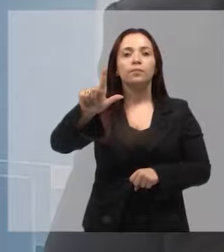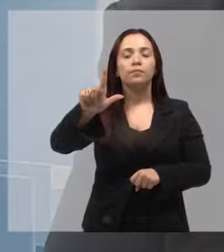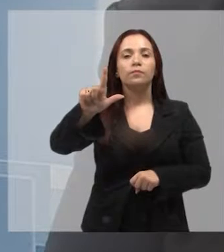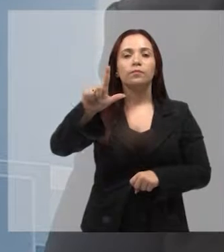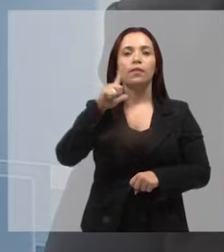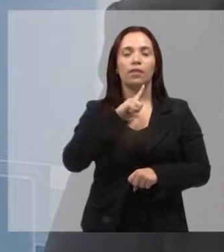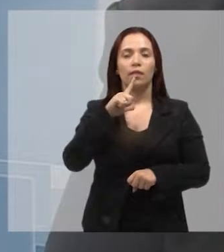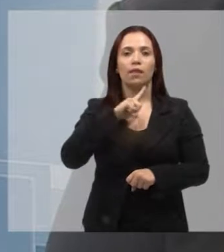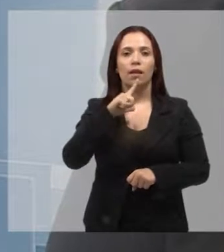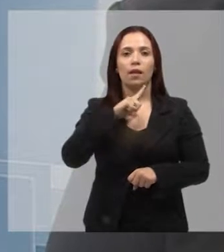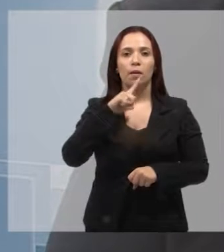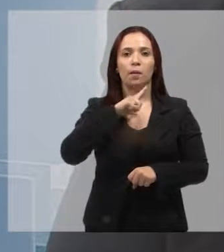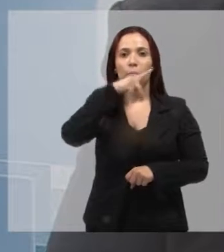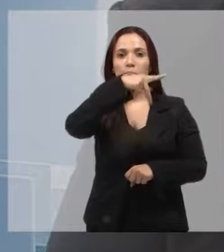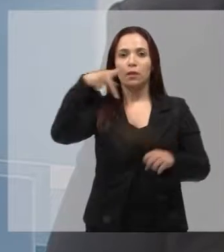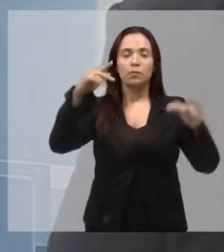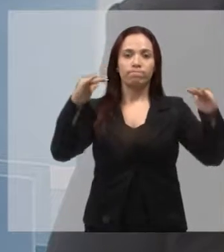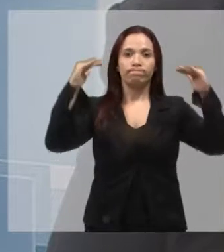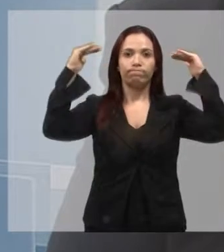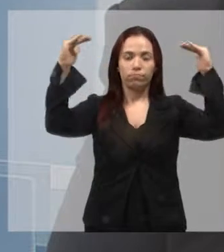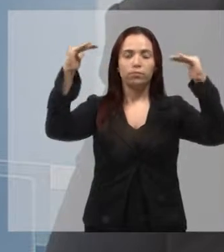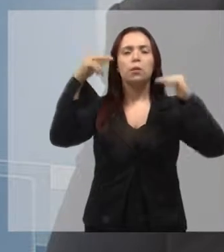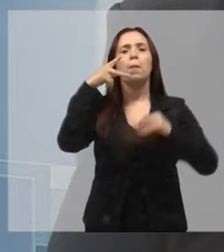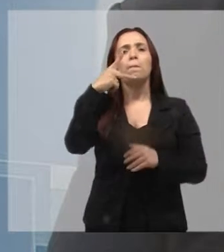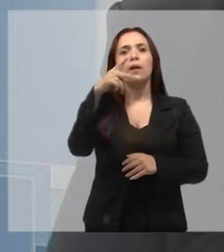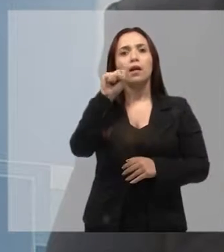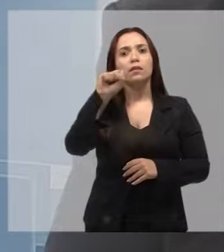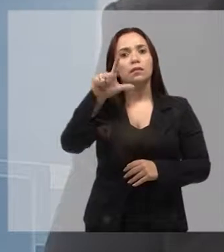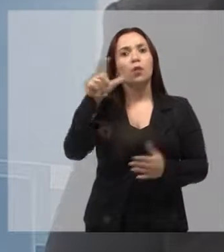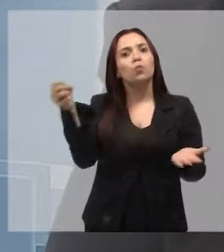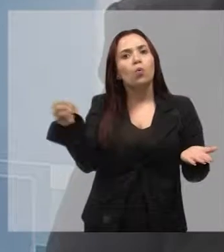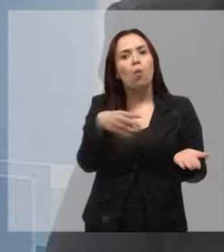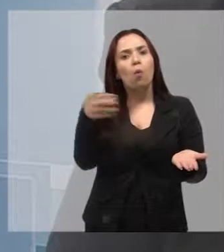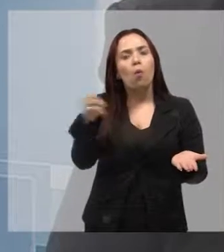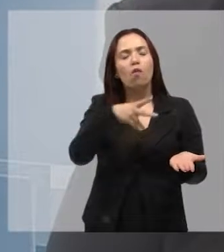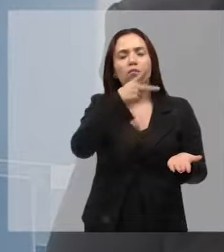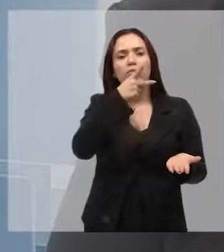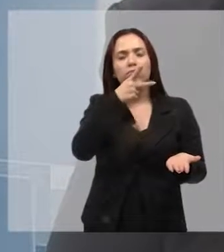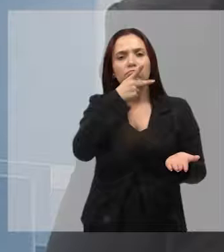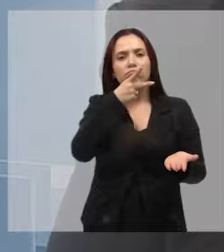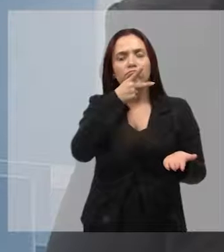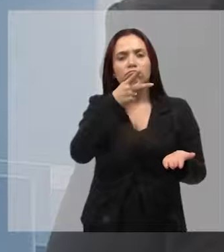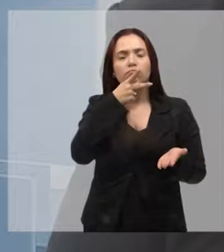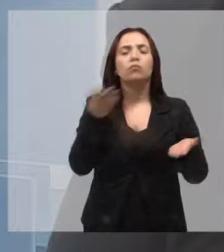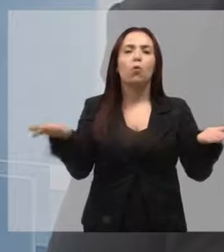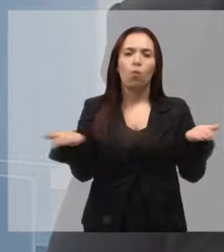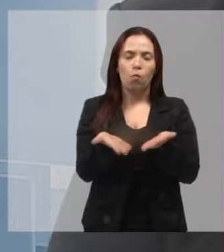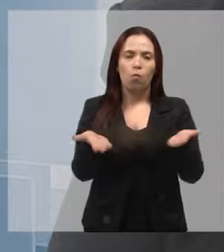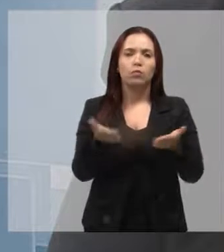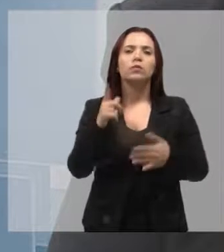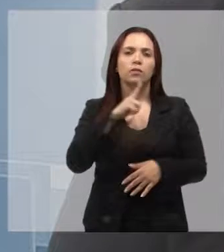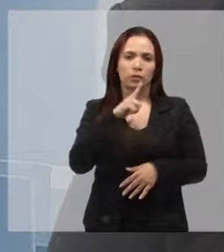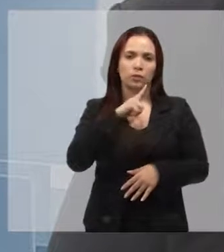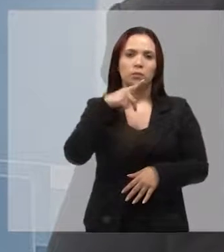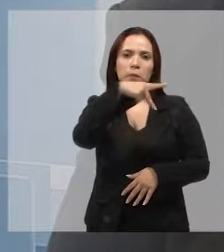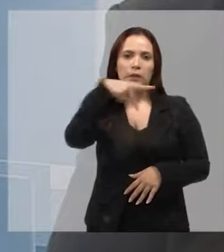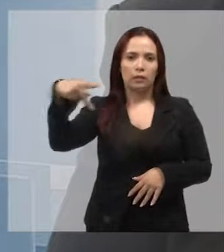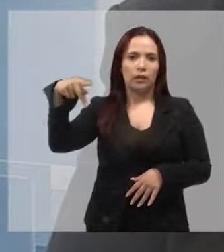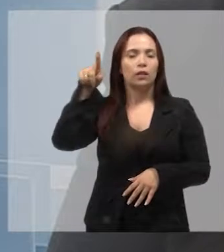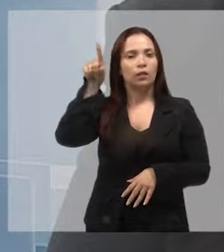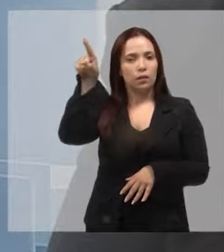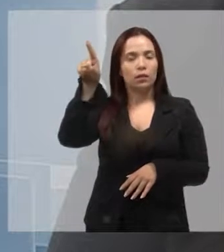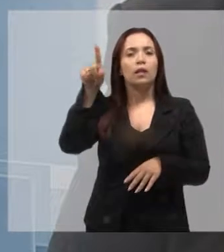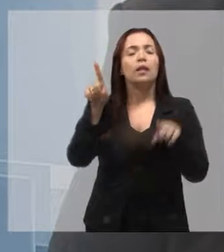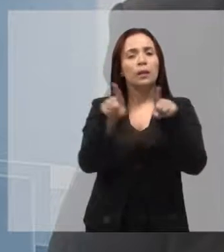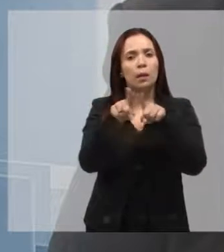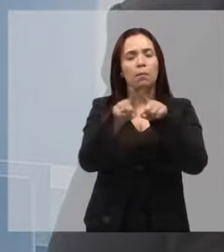está no poder. O PSL, que é um partido novo, hoje tem o presidente da República. E tem uma